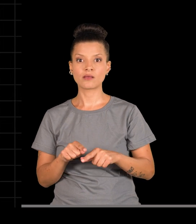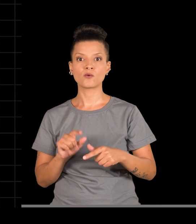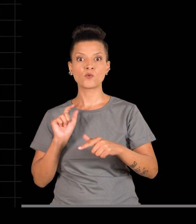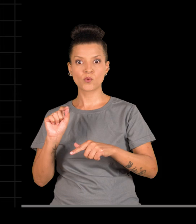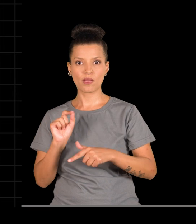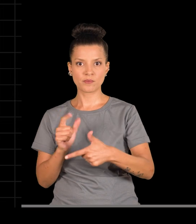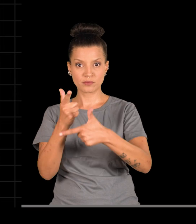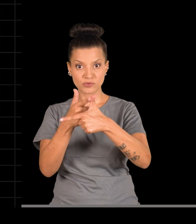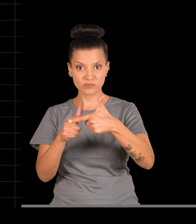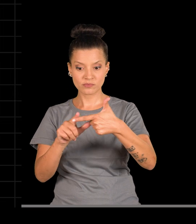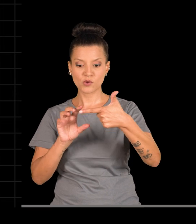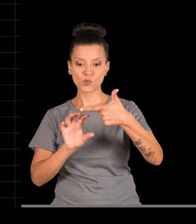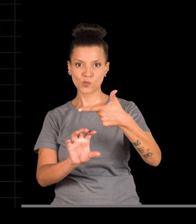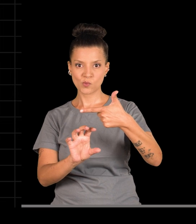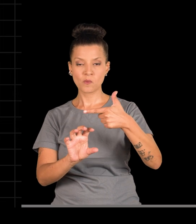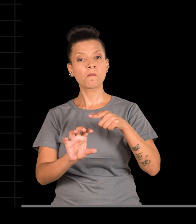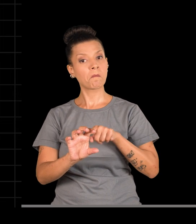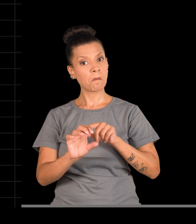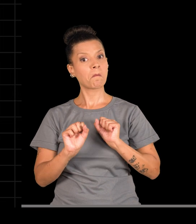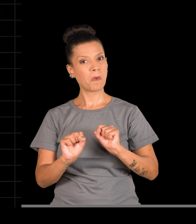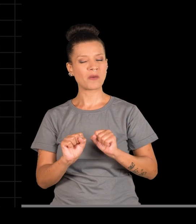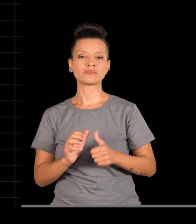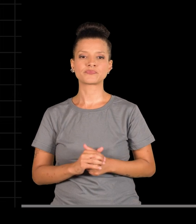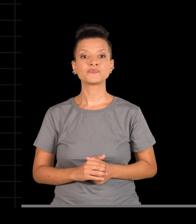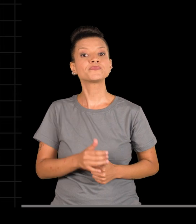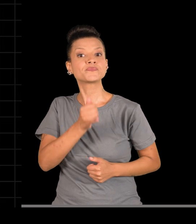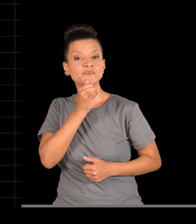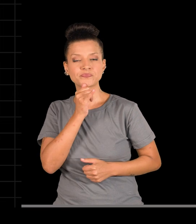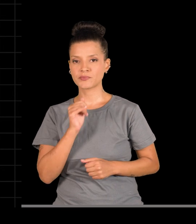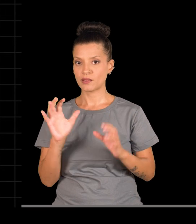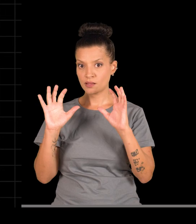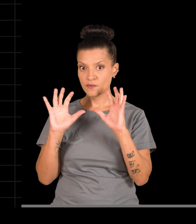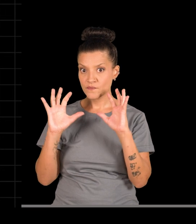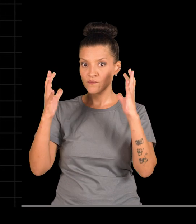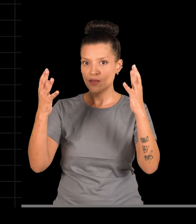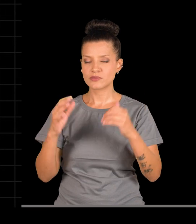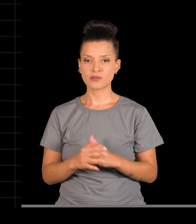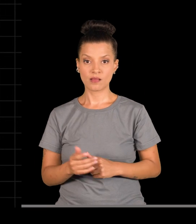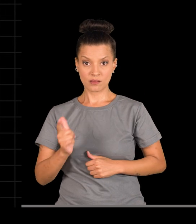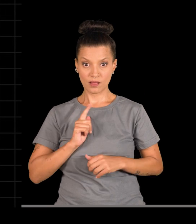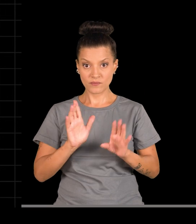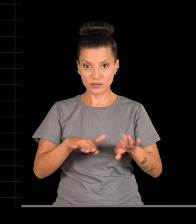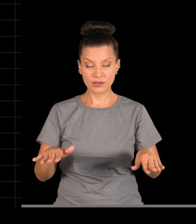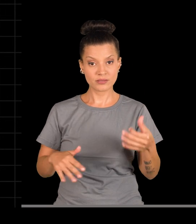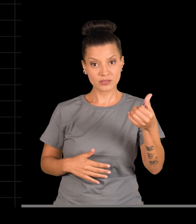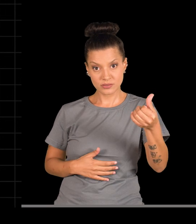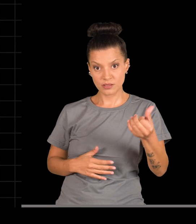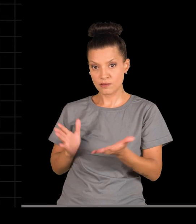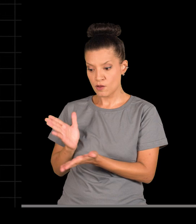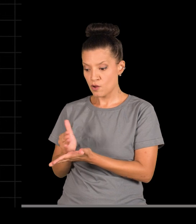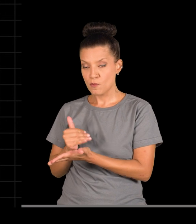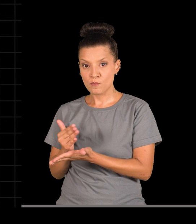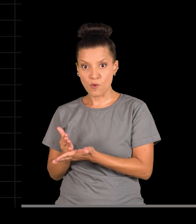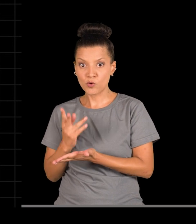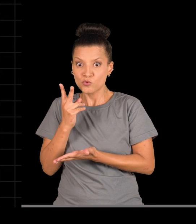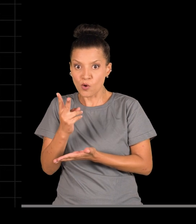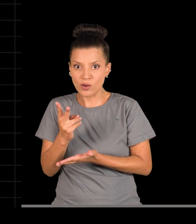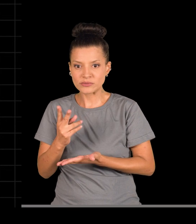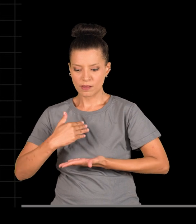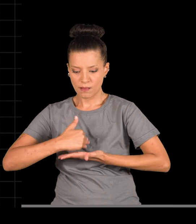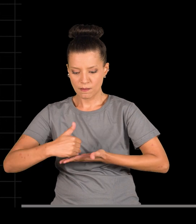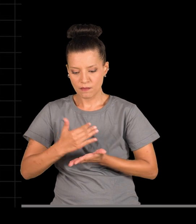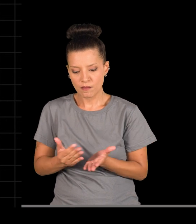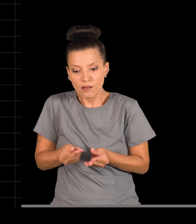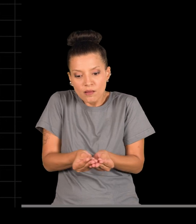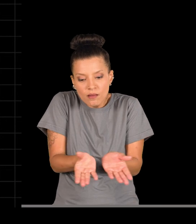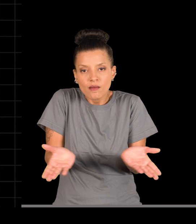um quociente, ou seja, o resultado de uma divisão. Vamos ver aqui, ó. Em uma festa foram distribuídos 2 bolos pequenos para 6